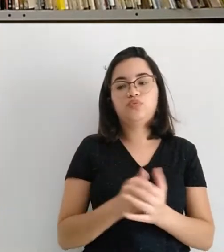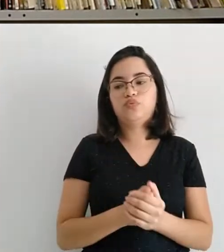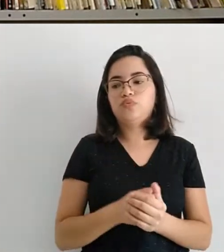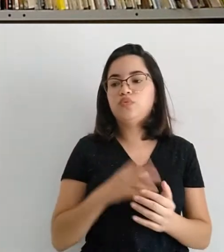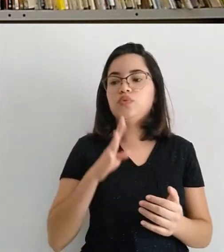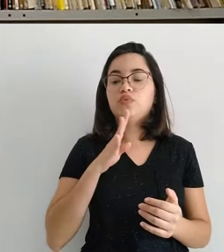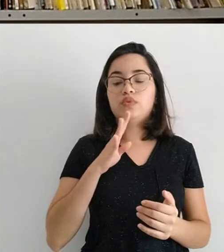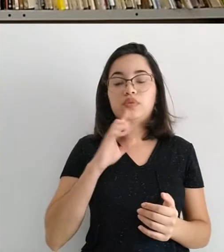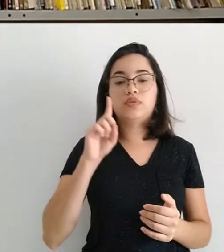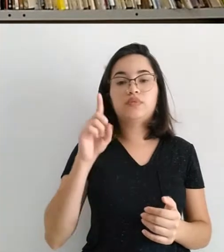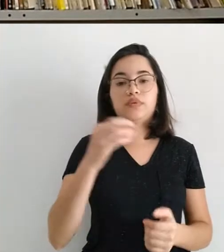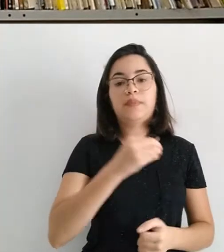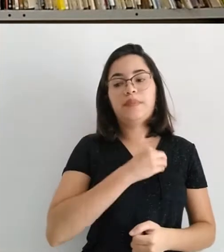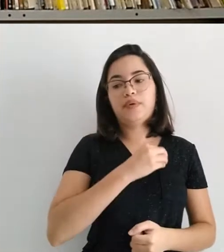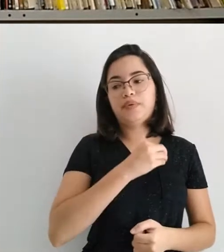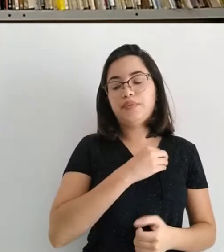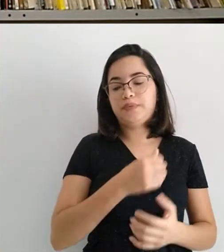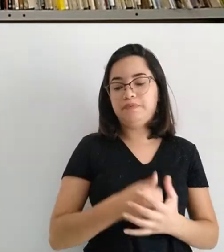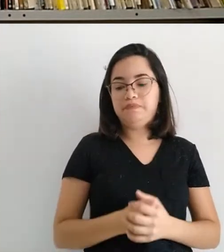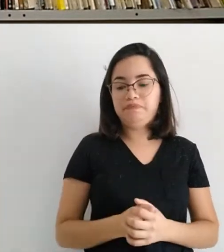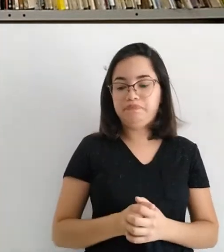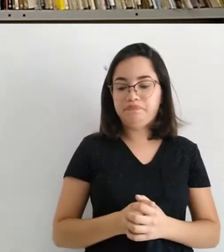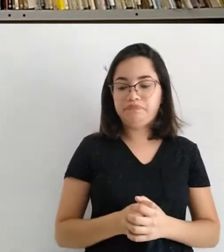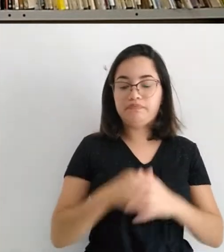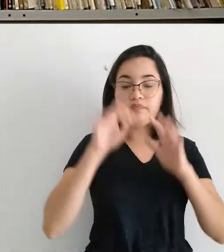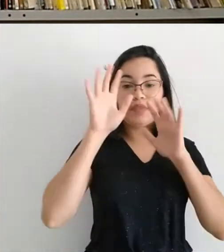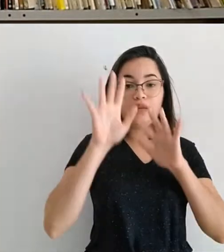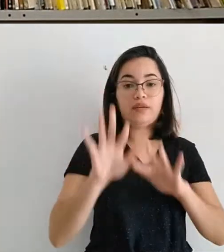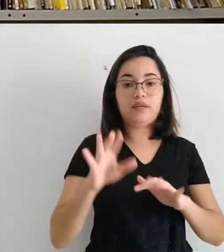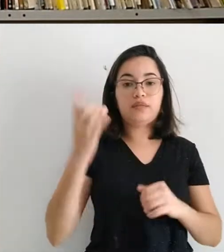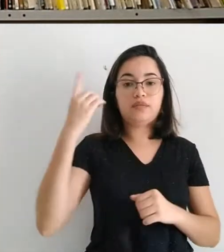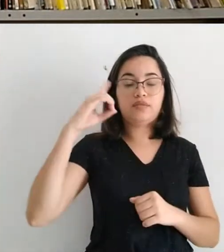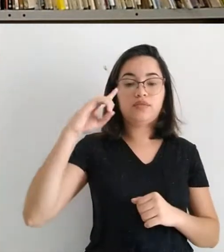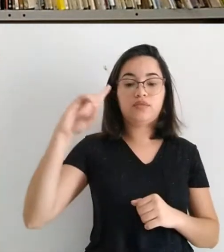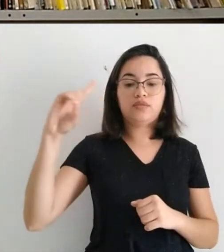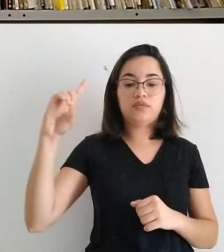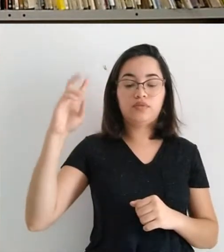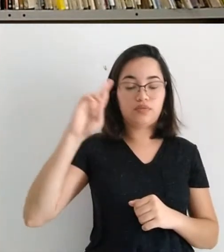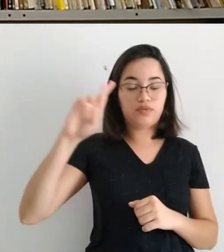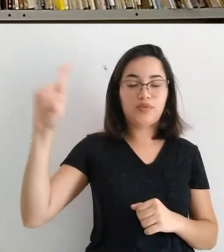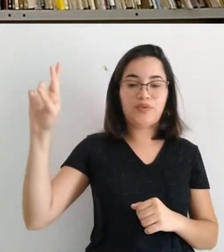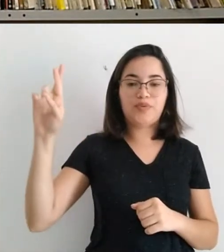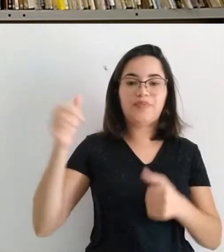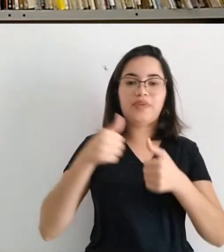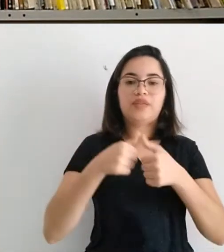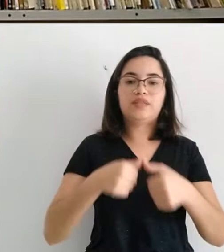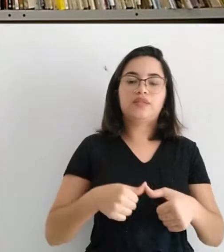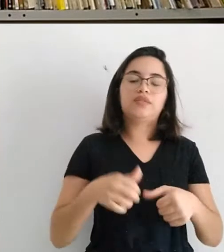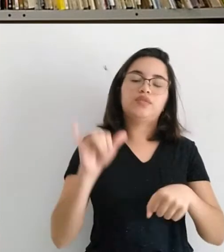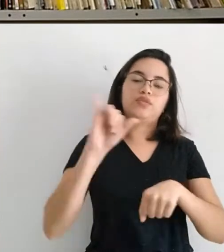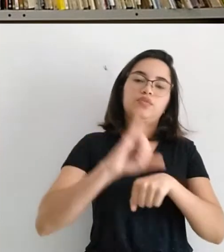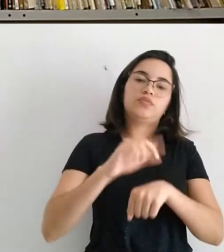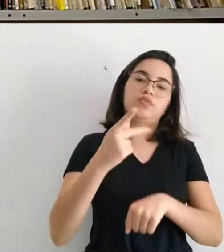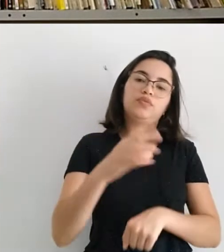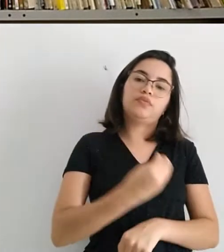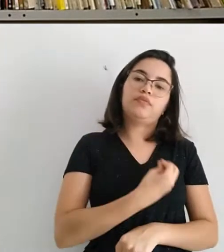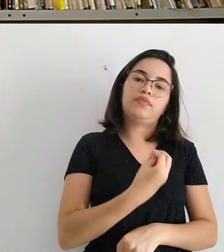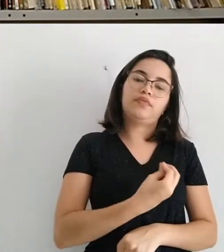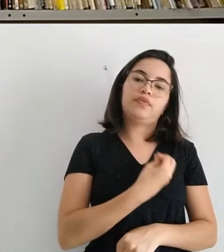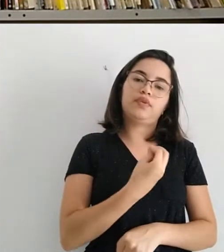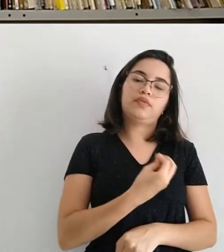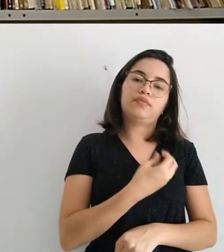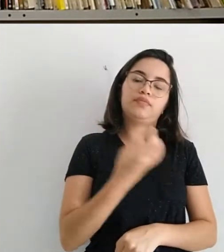e reconhecer que você é um pecador. Que a graça do Senhor esteja sobre sua